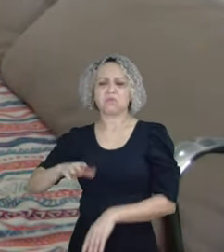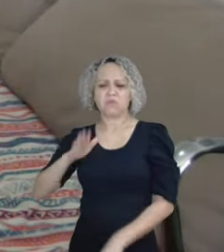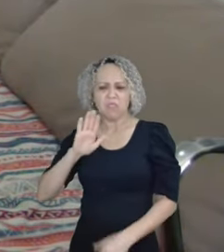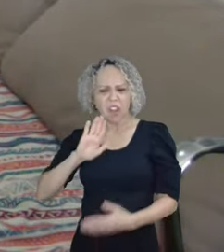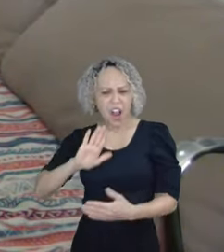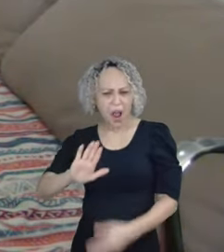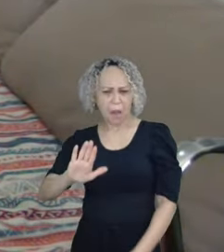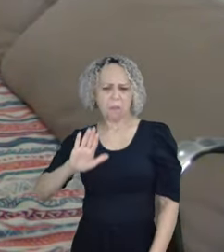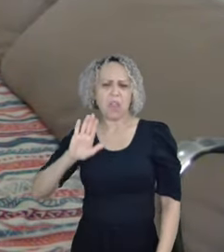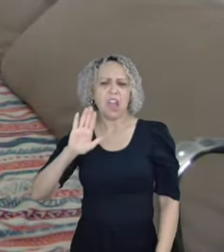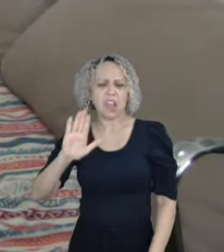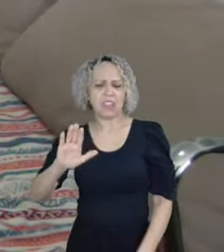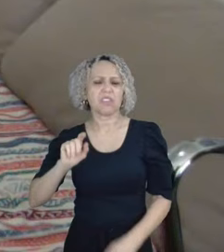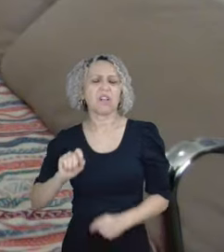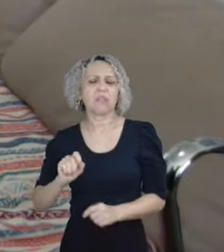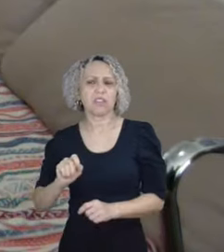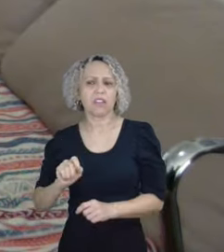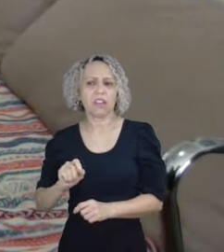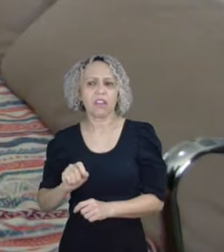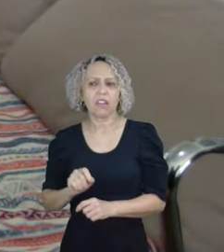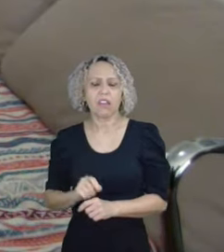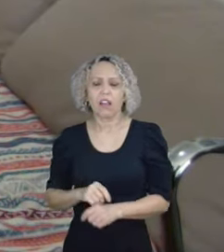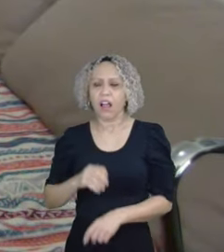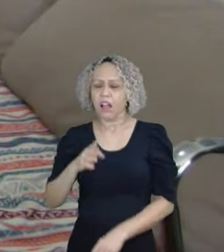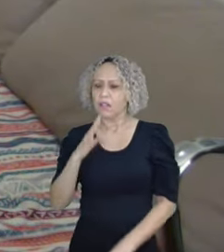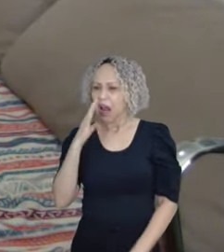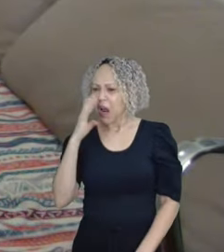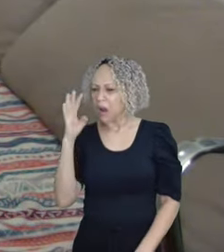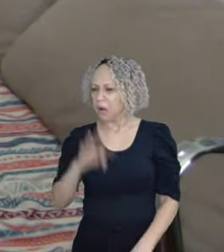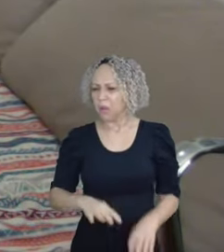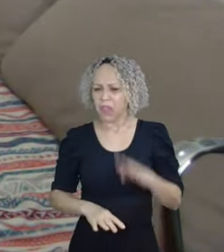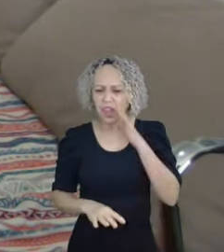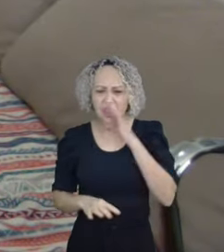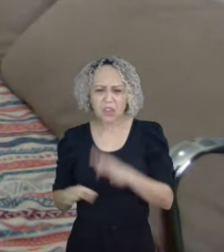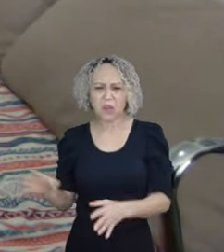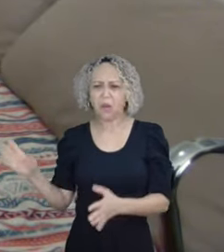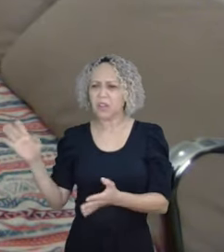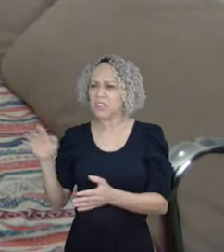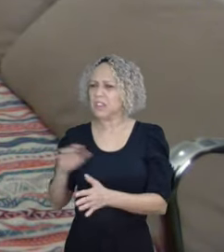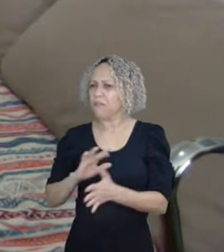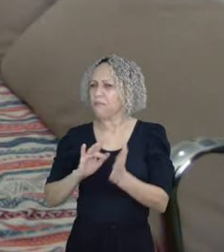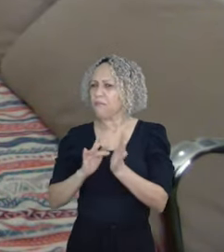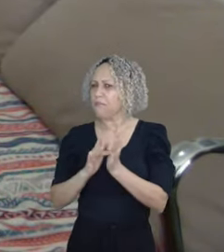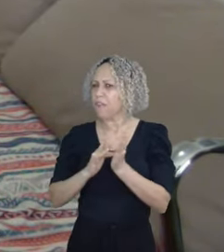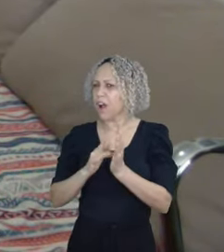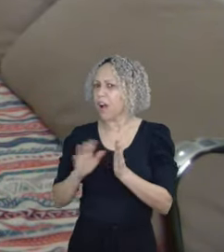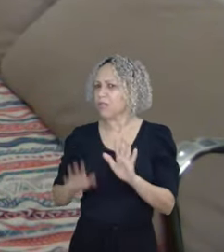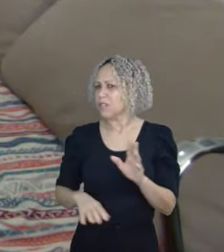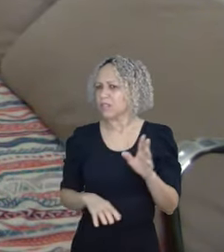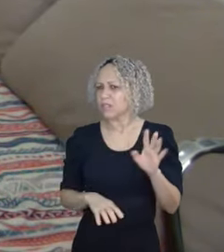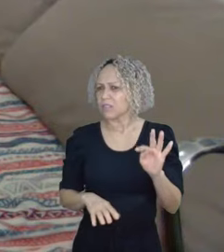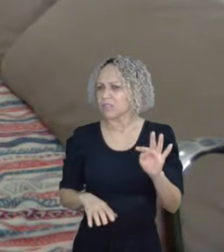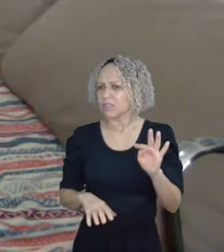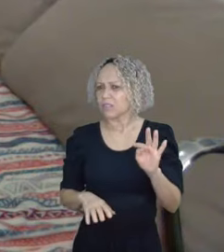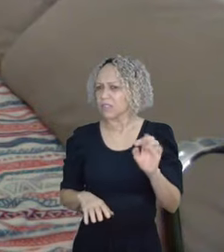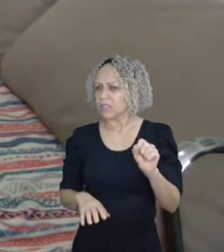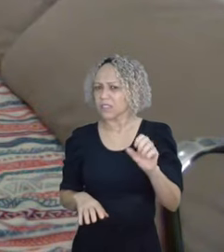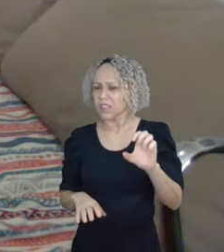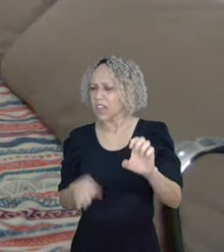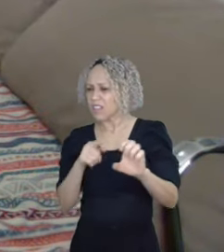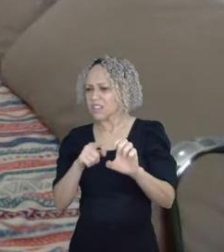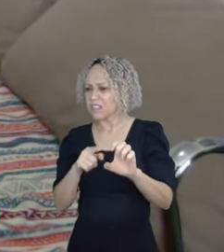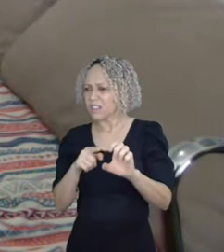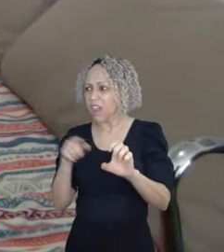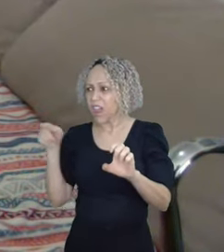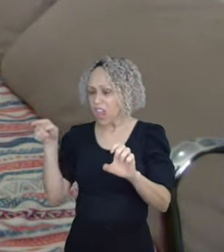várias acusações falsas, obviamente sem apresentar a menor prova de que o TSE teria mexido uns pauzinhos ali